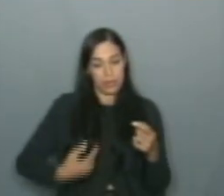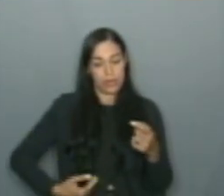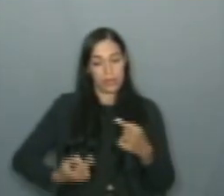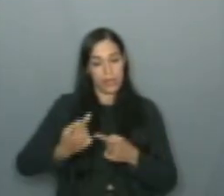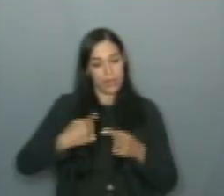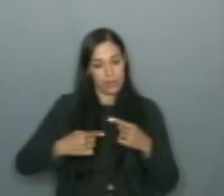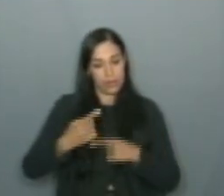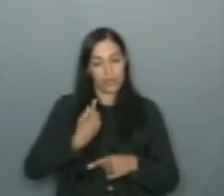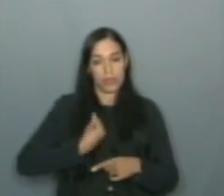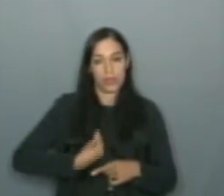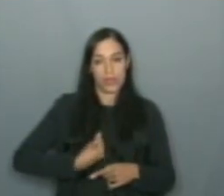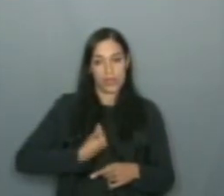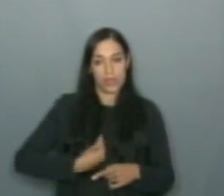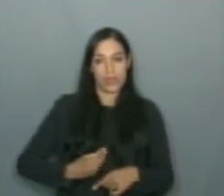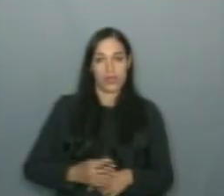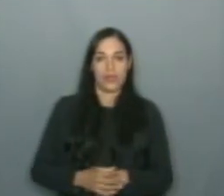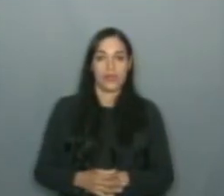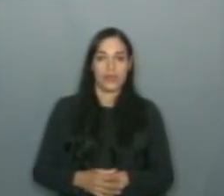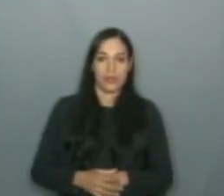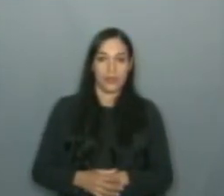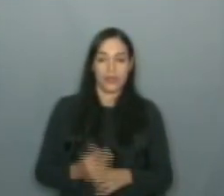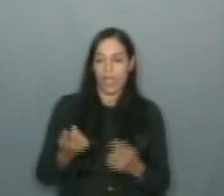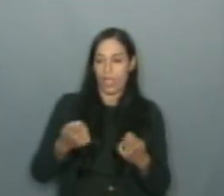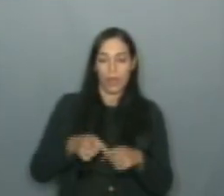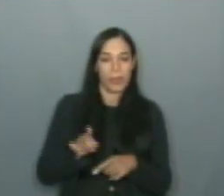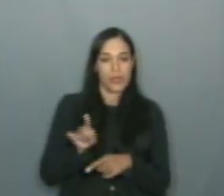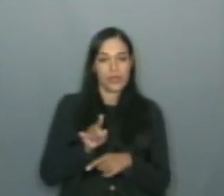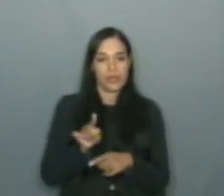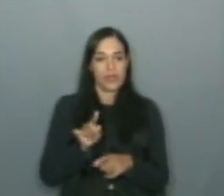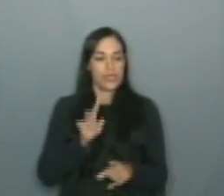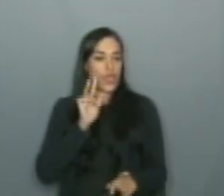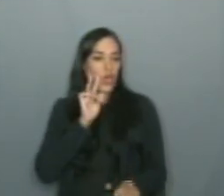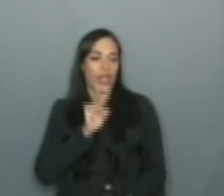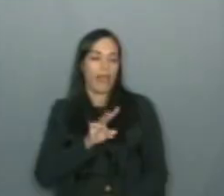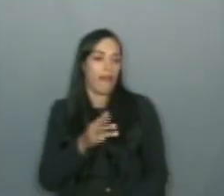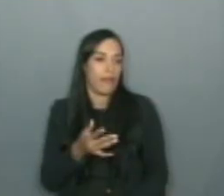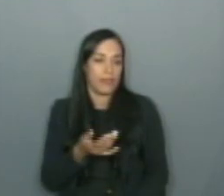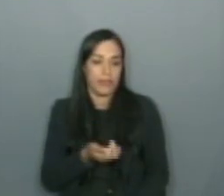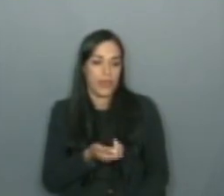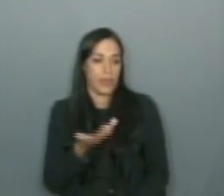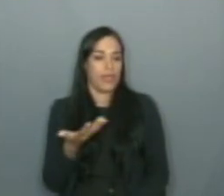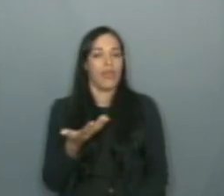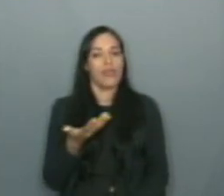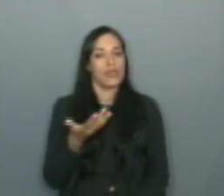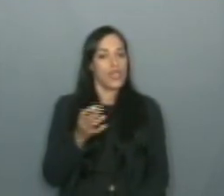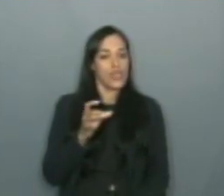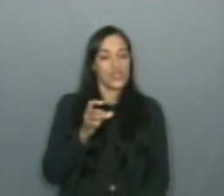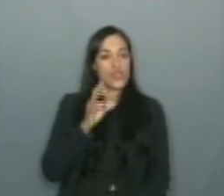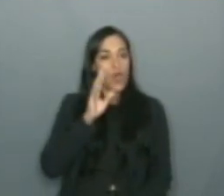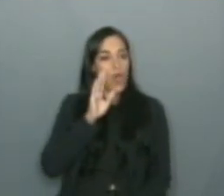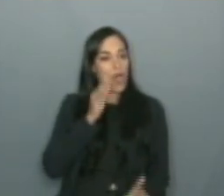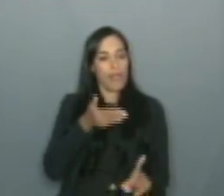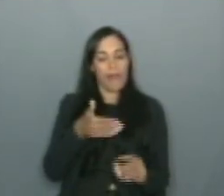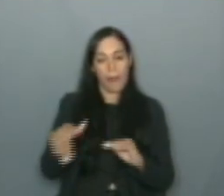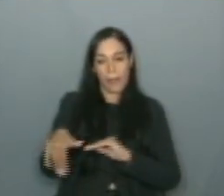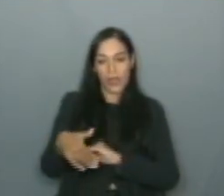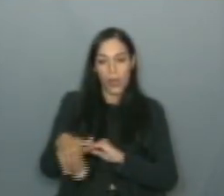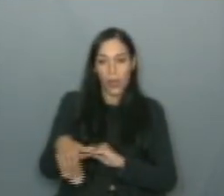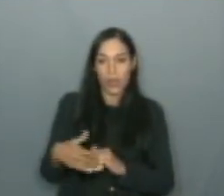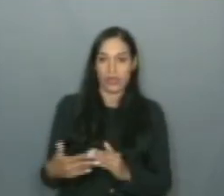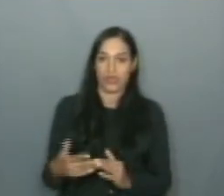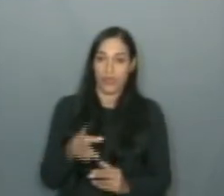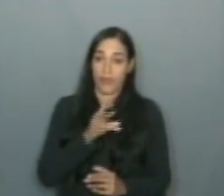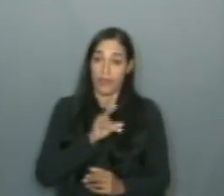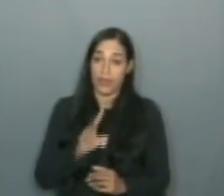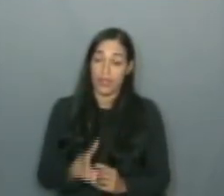essa realidade. Mas quando eu digo que não precisa nem olhar para os números, é porque basta olhar para as ruas.